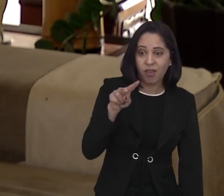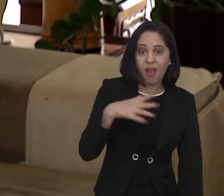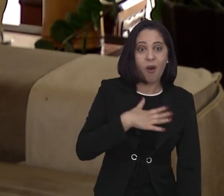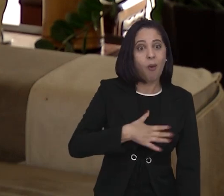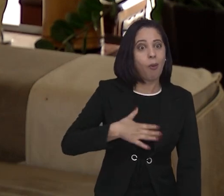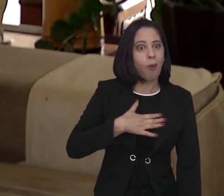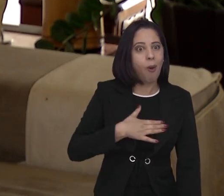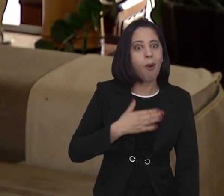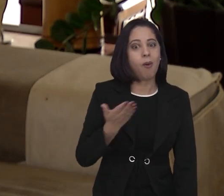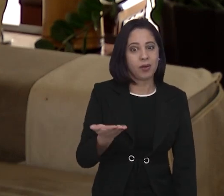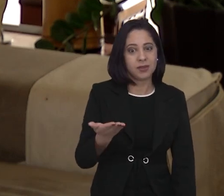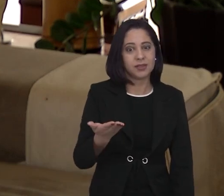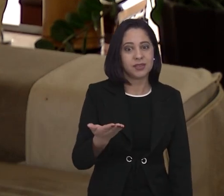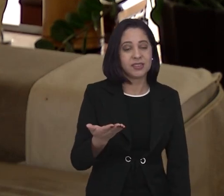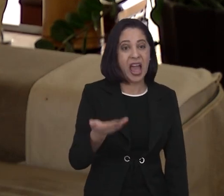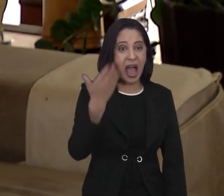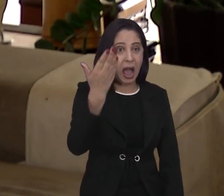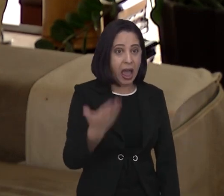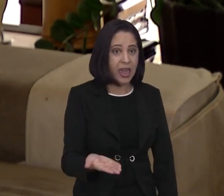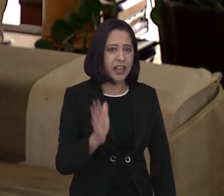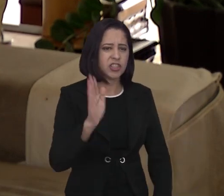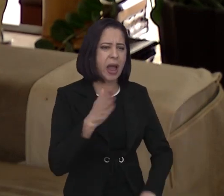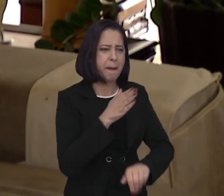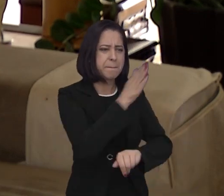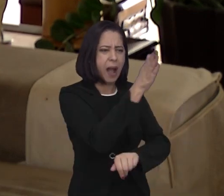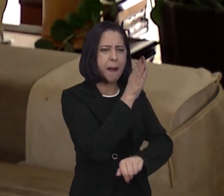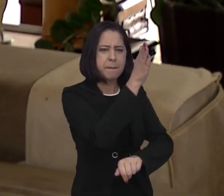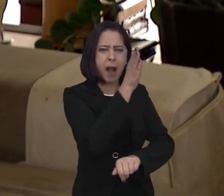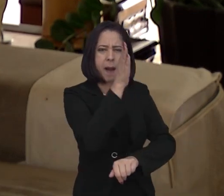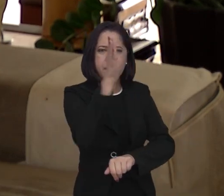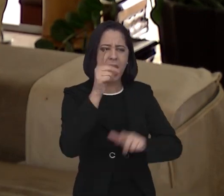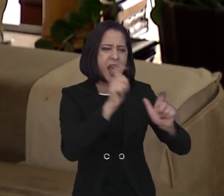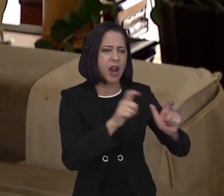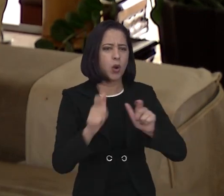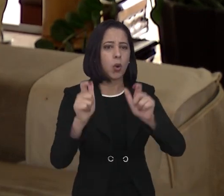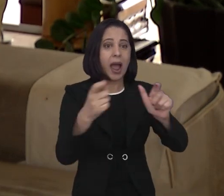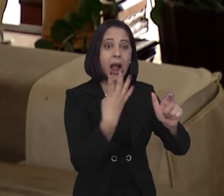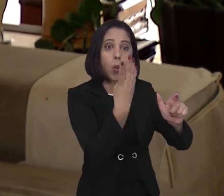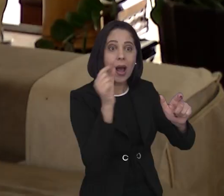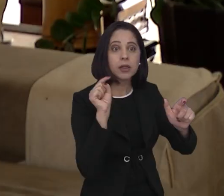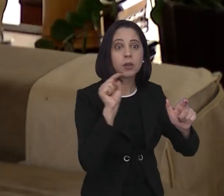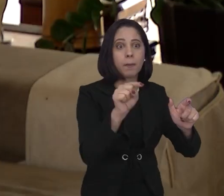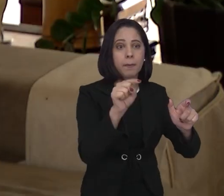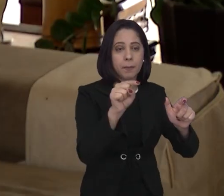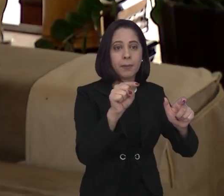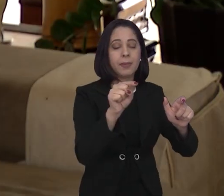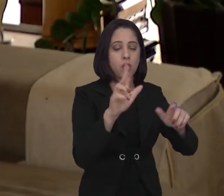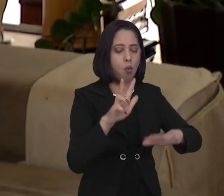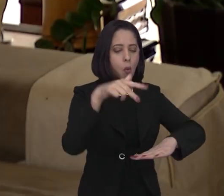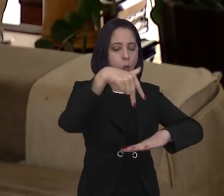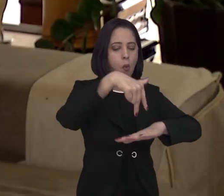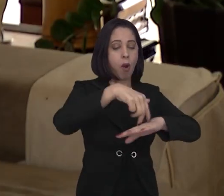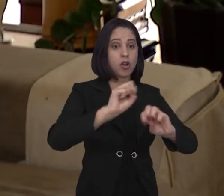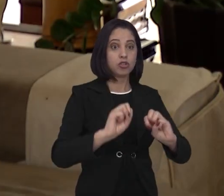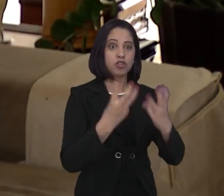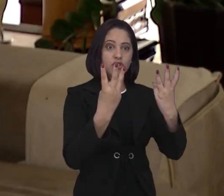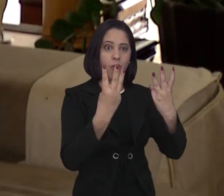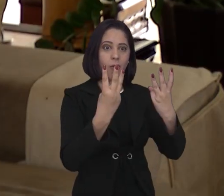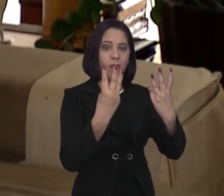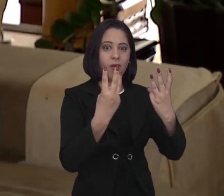com mais de 4.200 apresentações que ele teve durante esse período, era